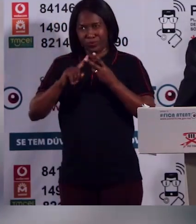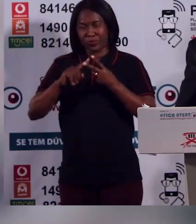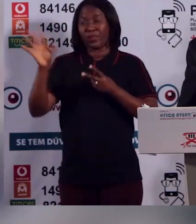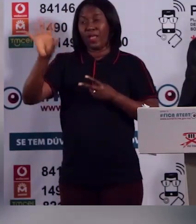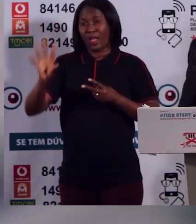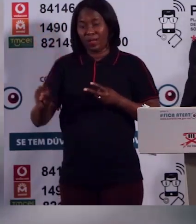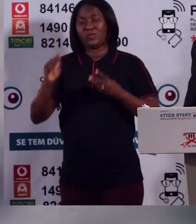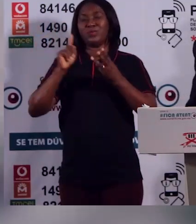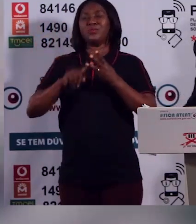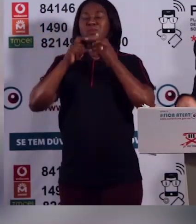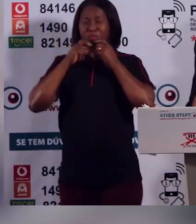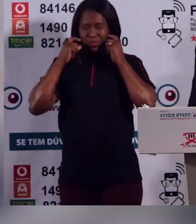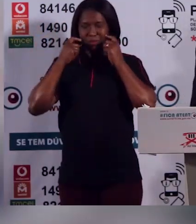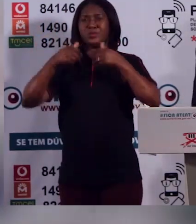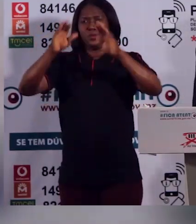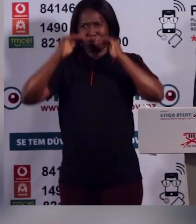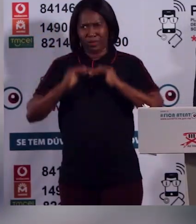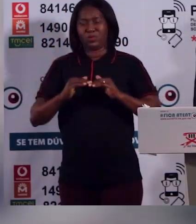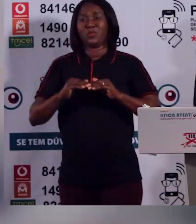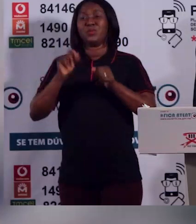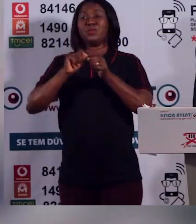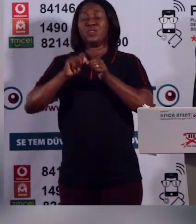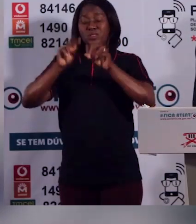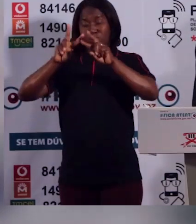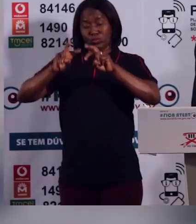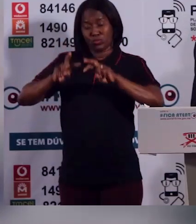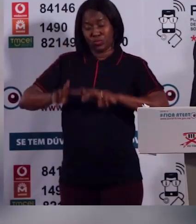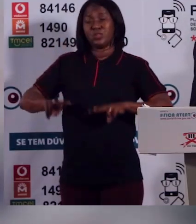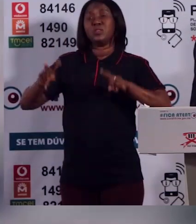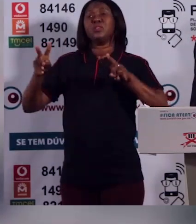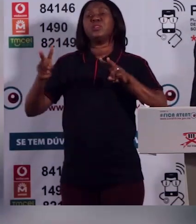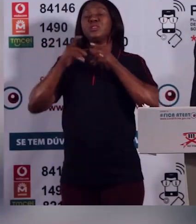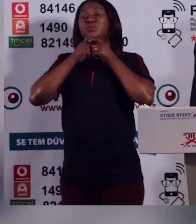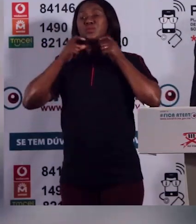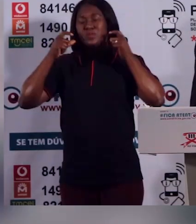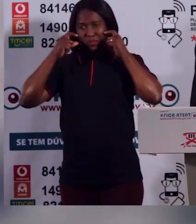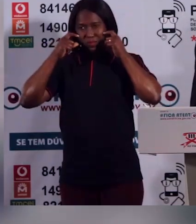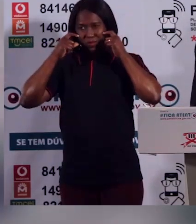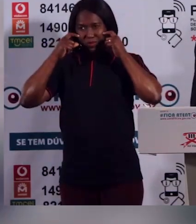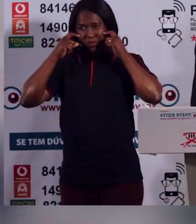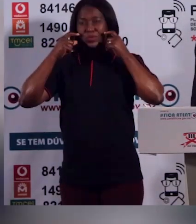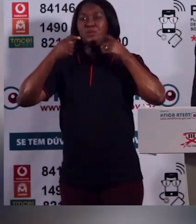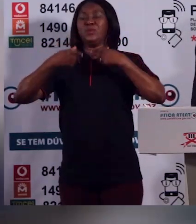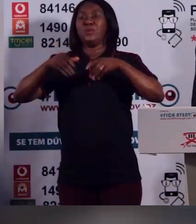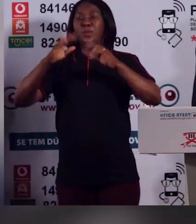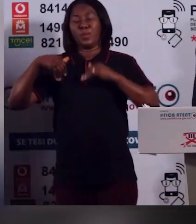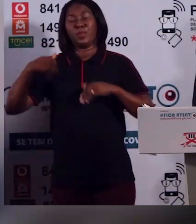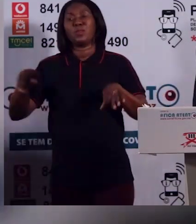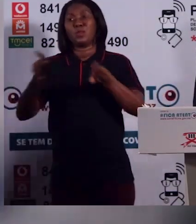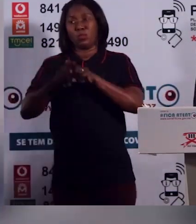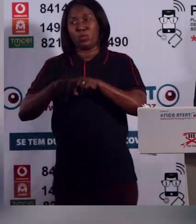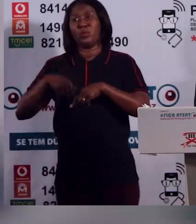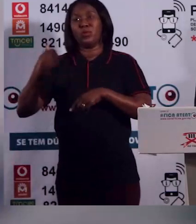seguida faremos a análise epidemiológica do que está a acontecer no nosso país e, como habitualmente,